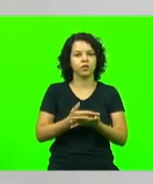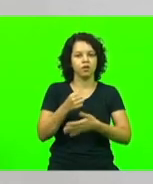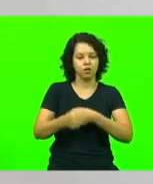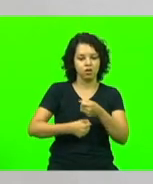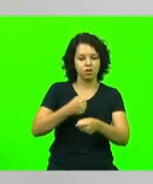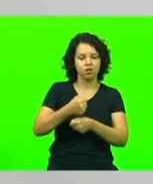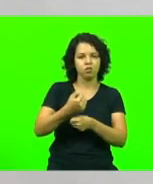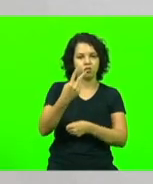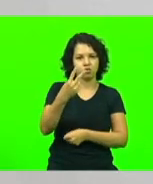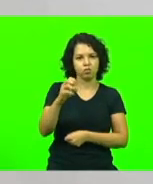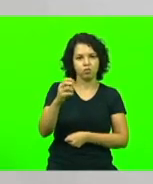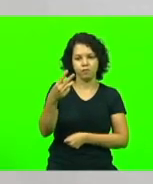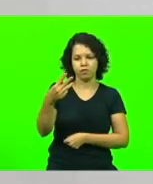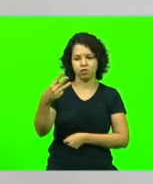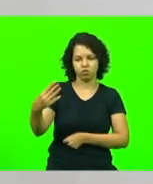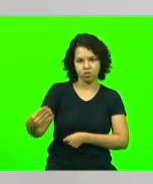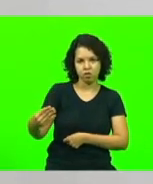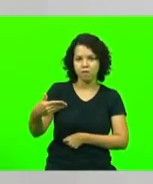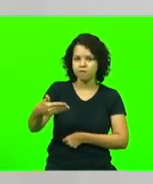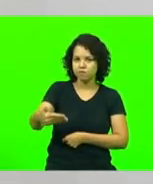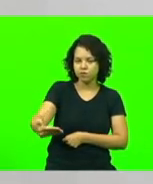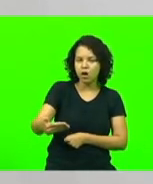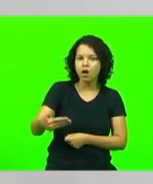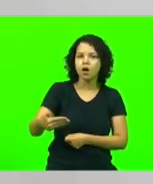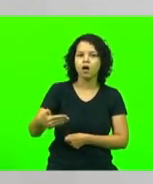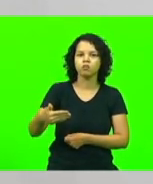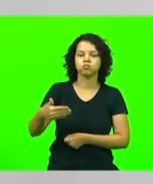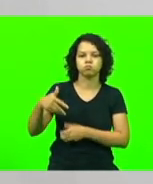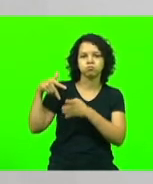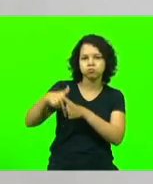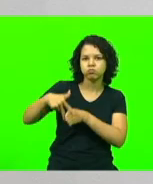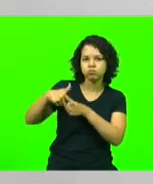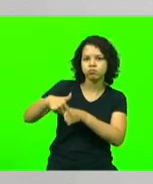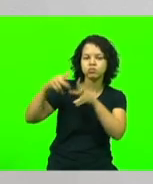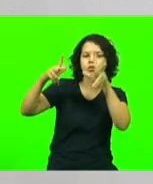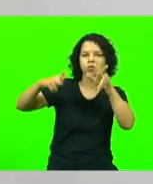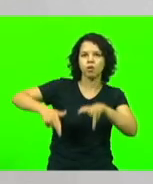2023 está vindo aí e está vindo a cavalo.